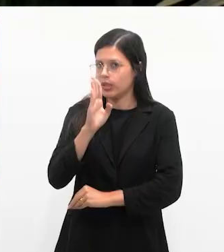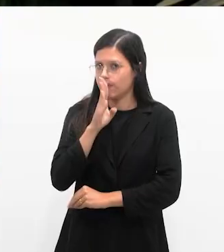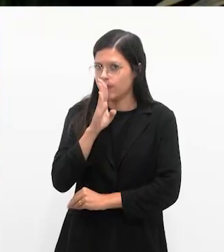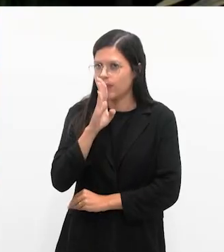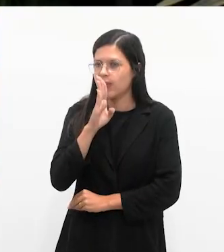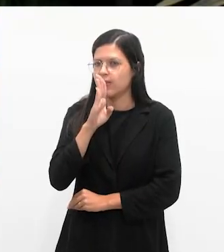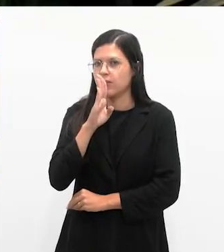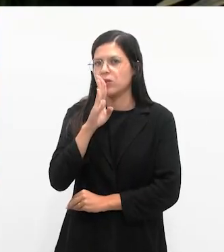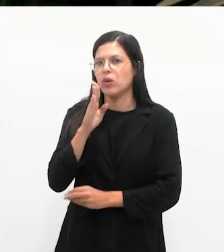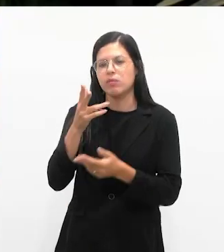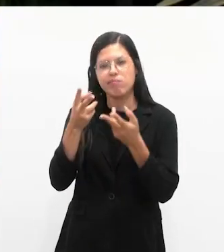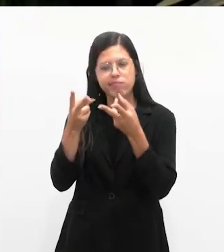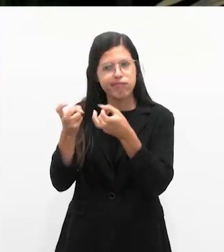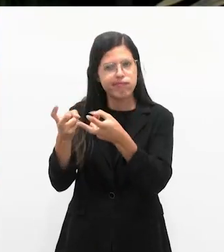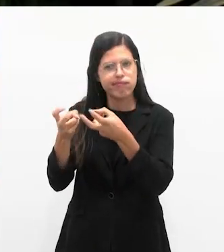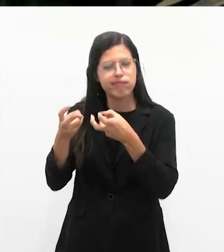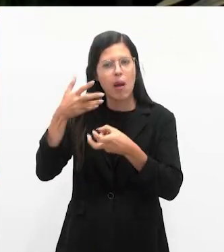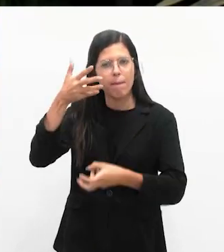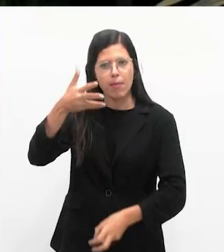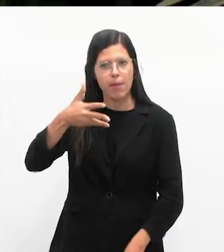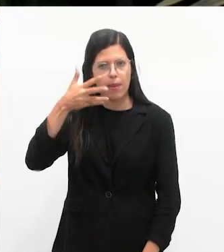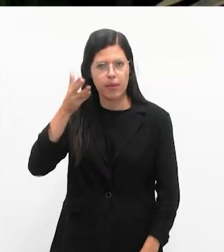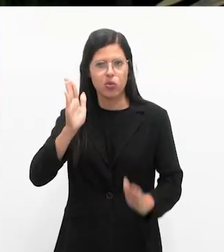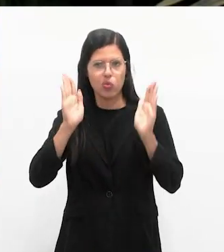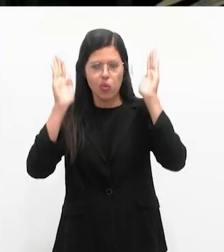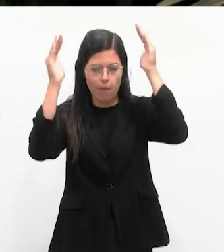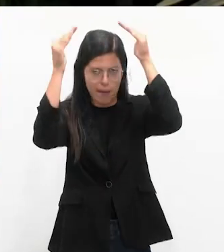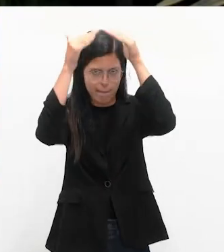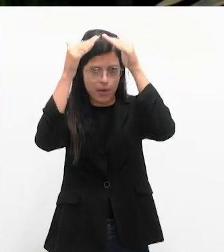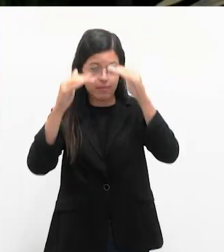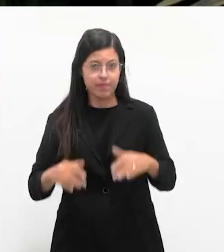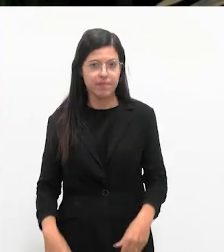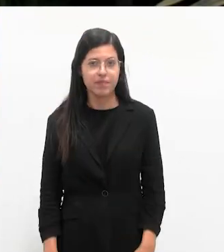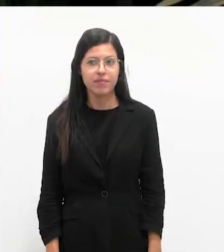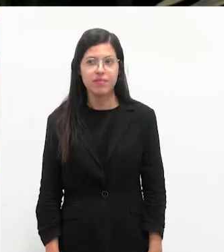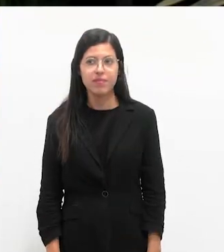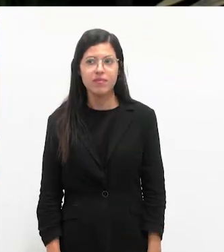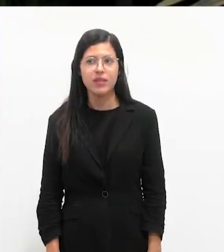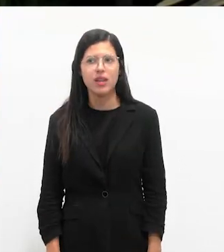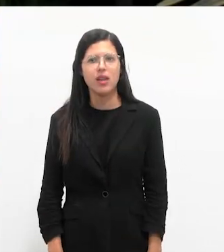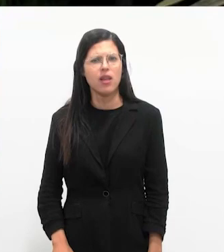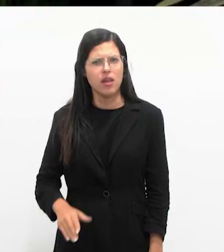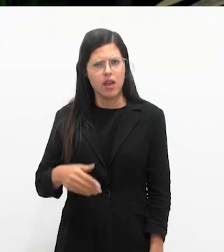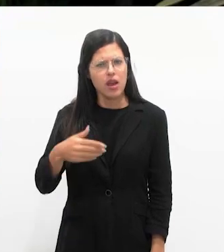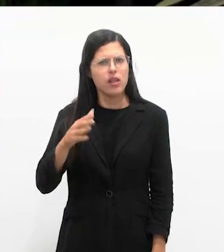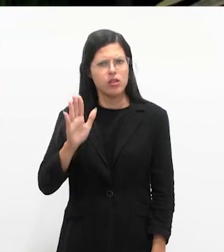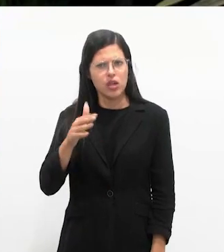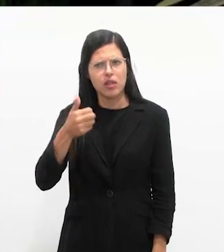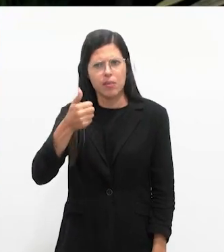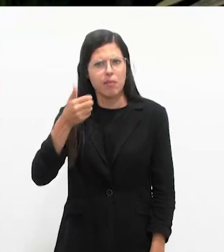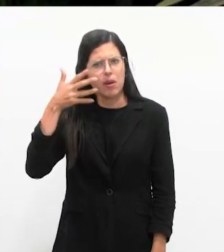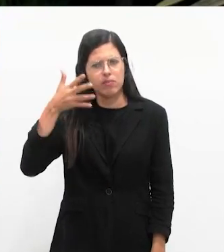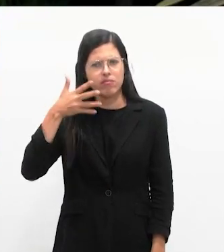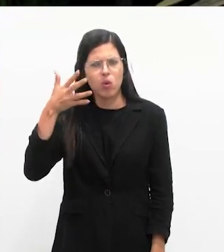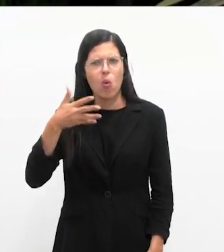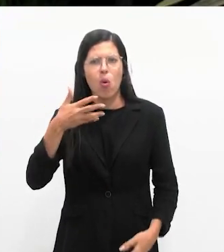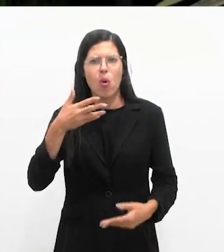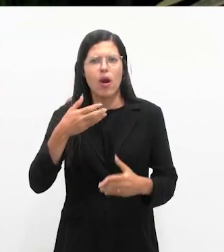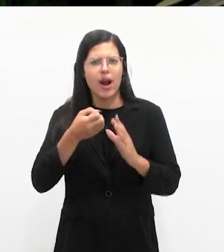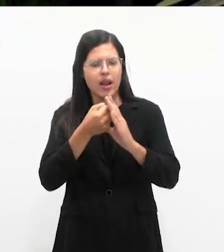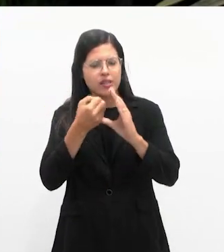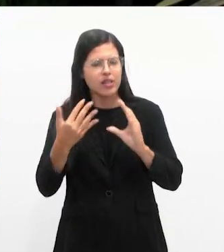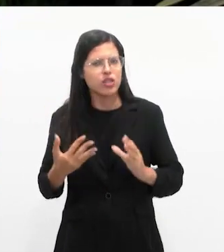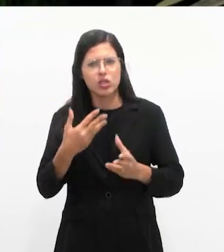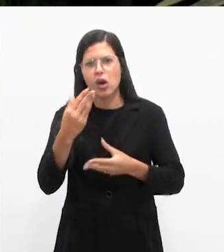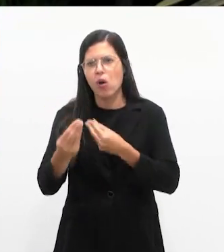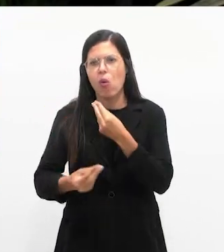que pudéssemos ouvir aquilo que seria a fala do Papa, né? De algum modo, na sua primeira fala, ele já demonstra alguns aspectos de como será o